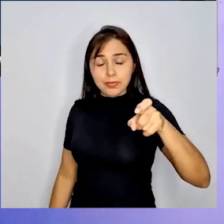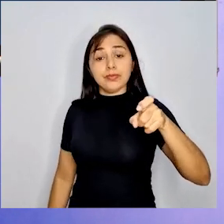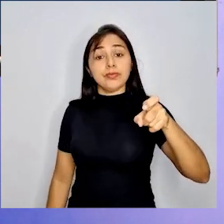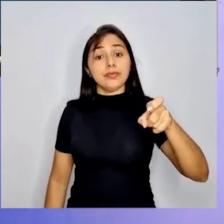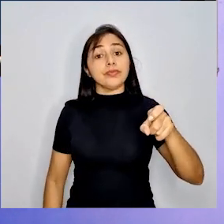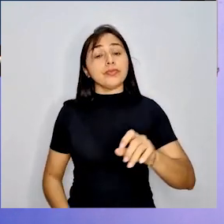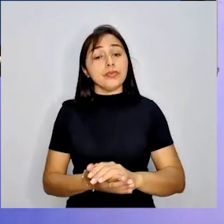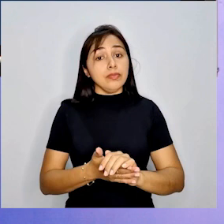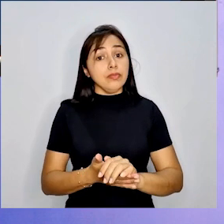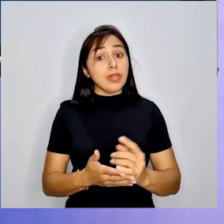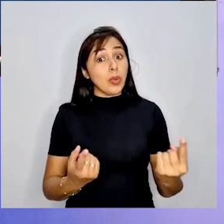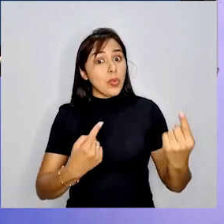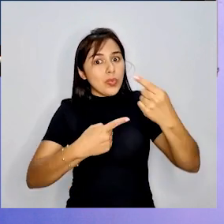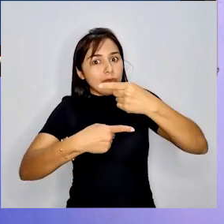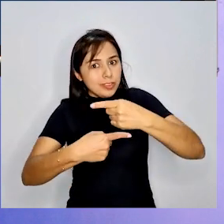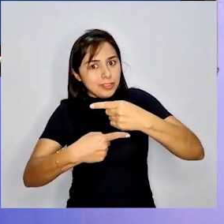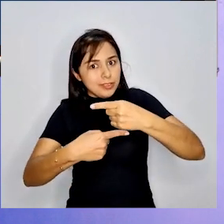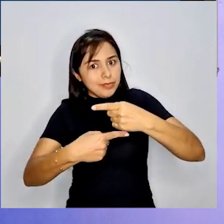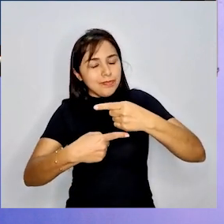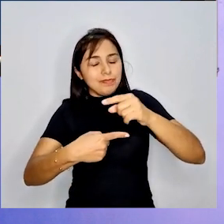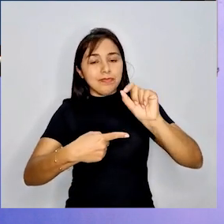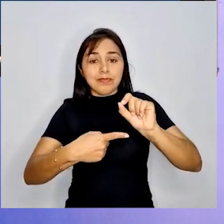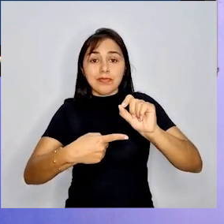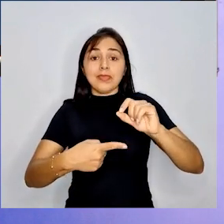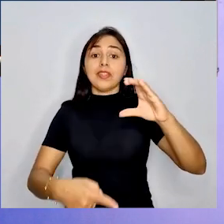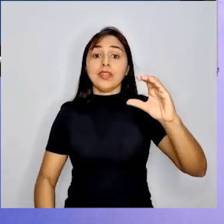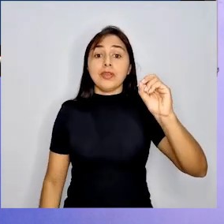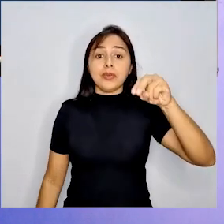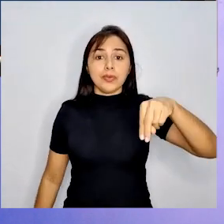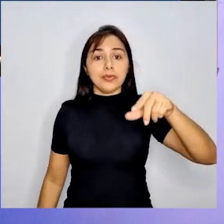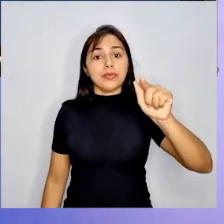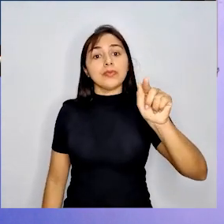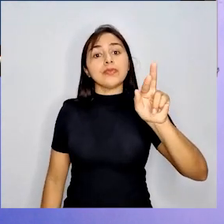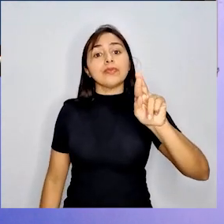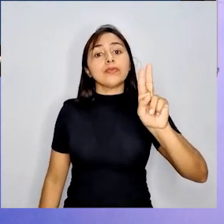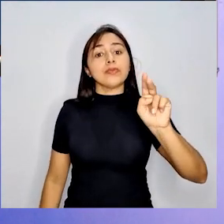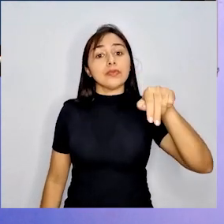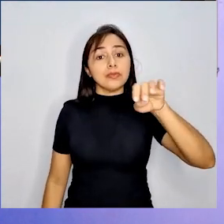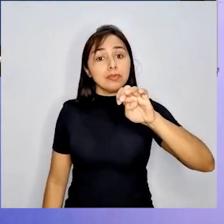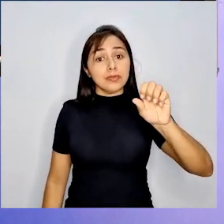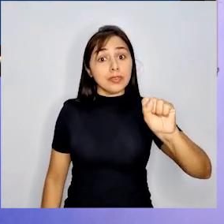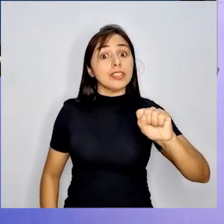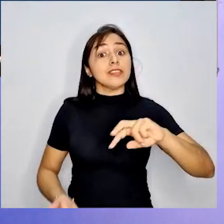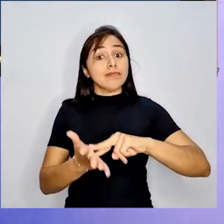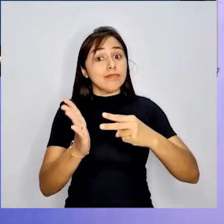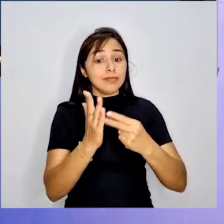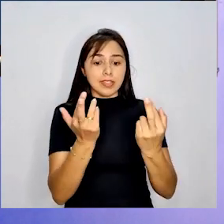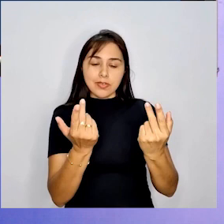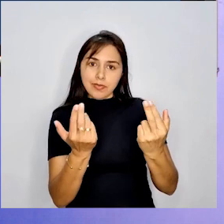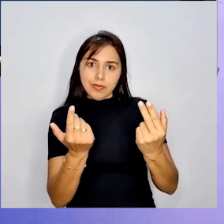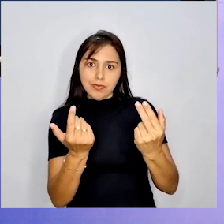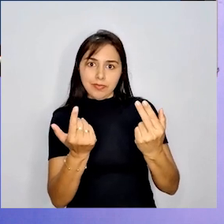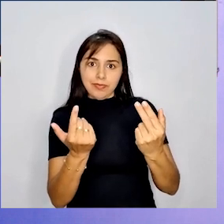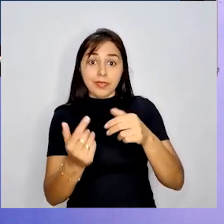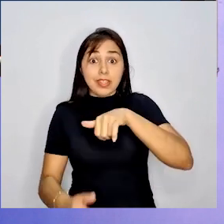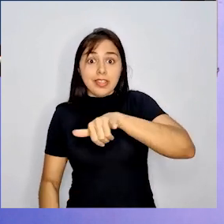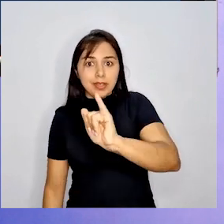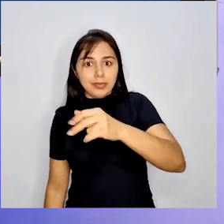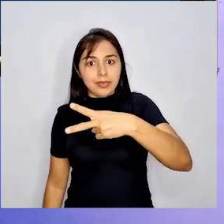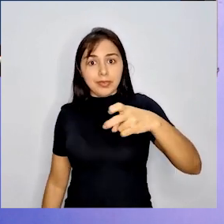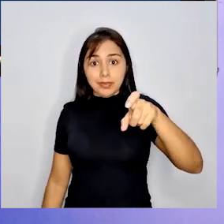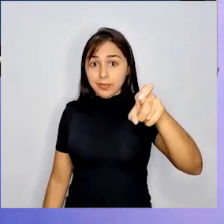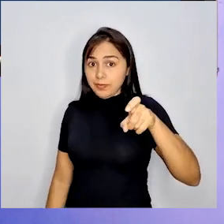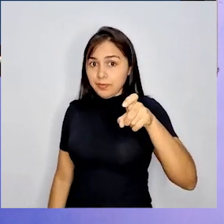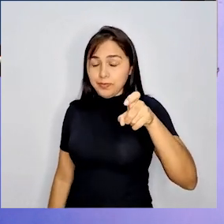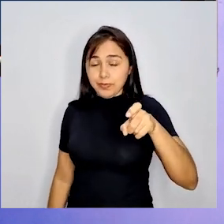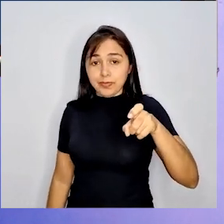vértice, eles são congruentes. O mesmo vai ocorrer para esse ângulo aqui. Então, eu posso dizer que o ângulo Y é igual a X e que se eu chamar esse ângulo